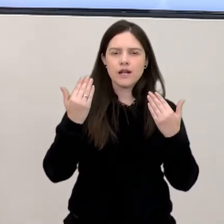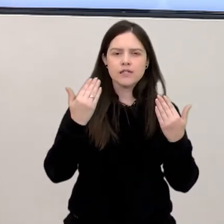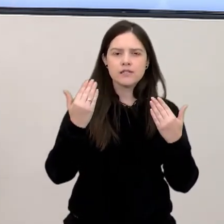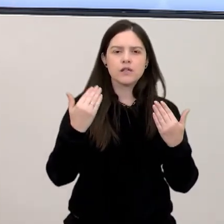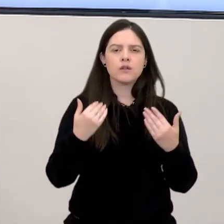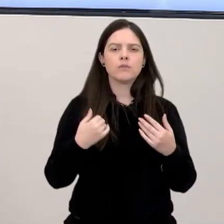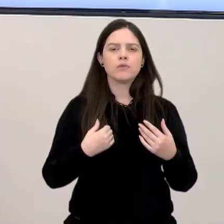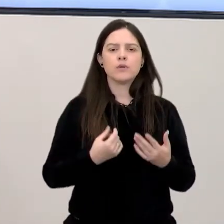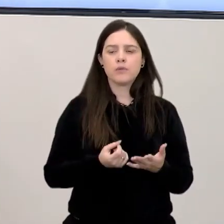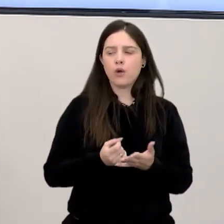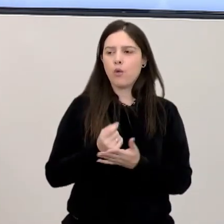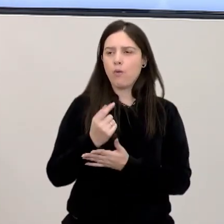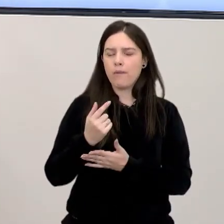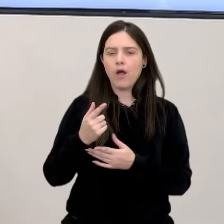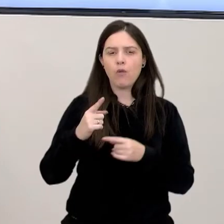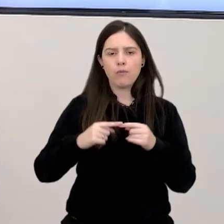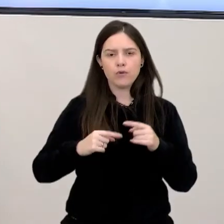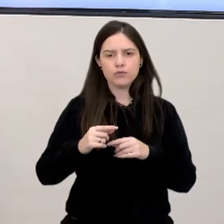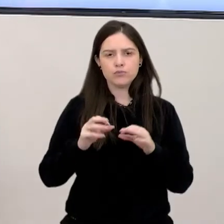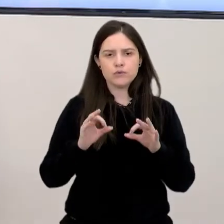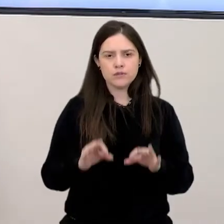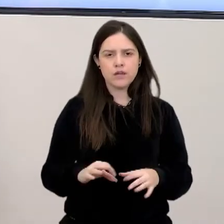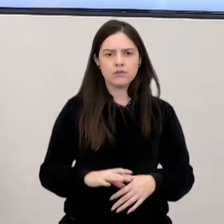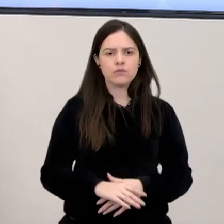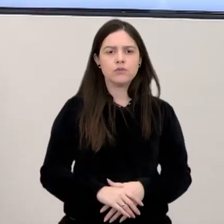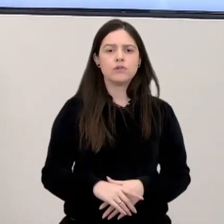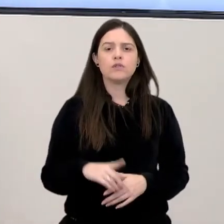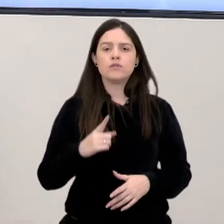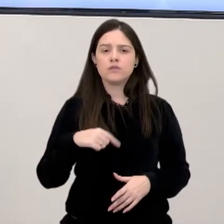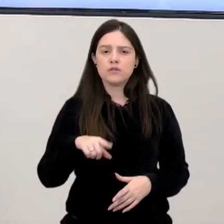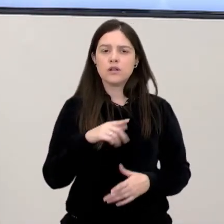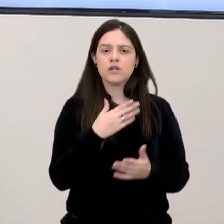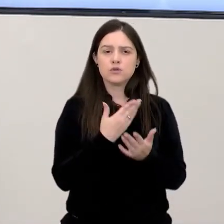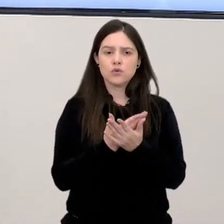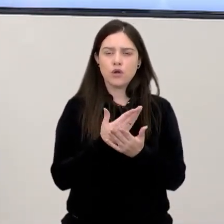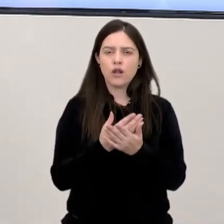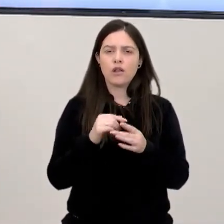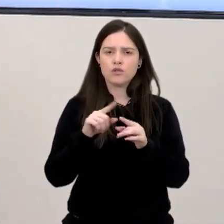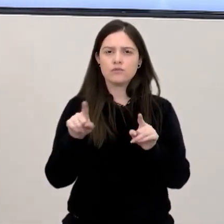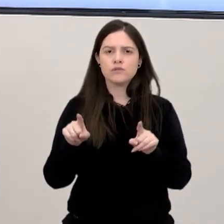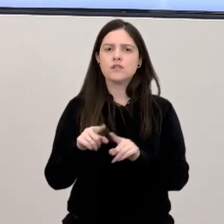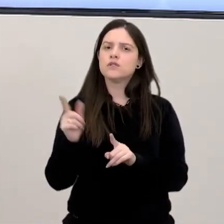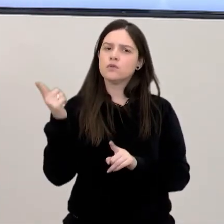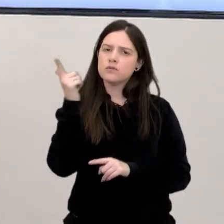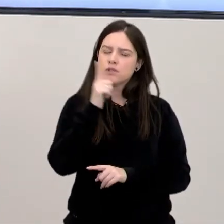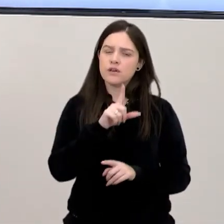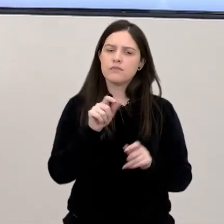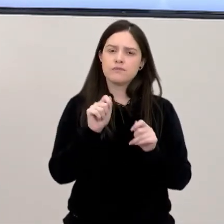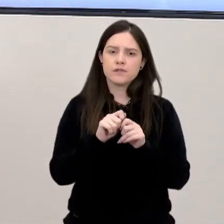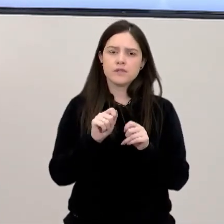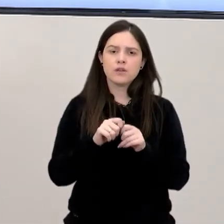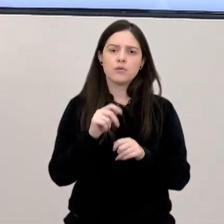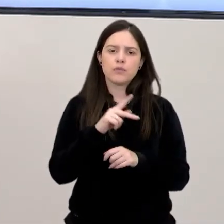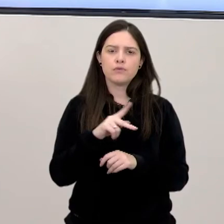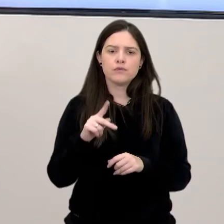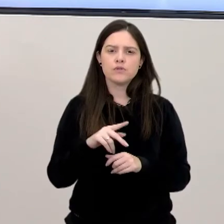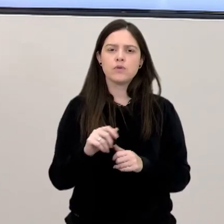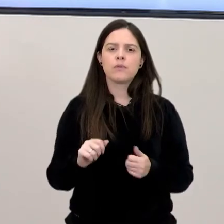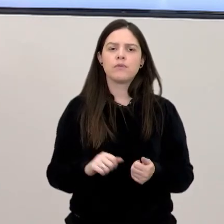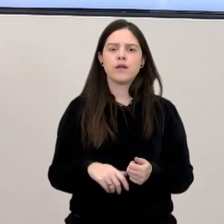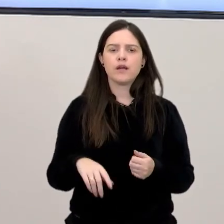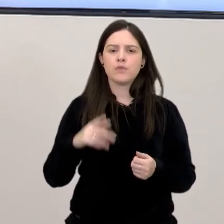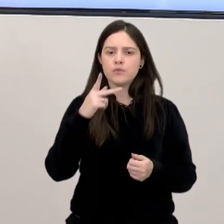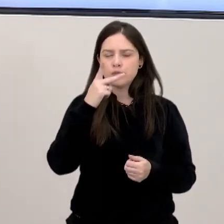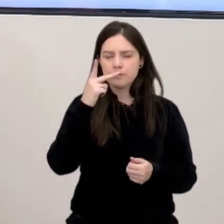R$150 para comprar todos esses equipamentos. Eu espero que a escola de vocês possa contribuir, ou vocês se organizem aí para tentar construir, porque é uma